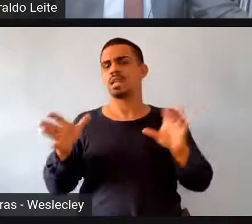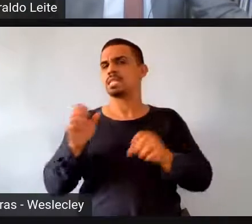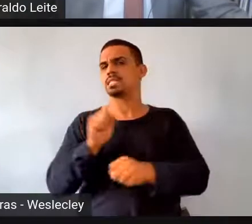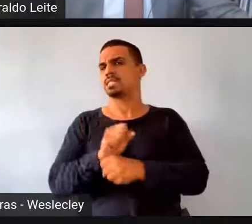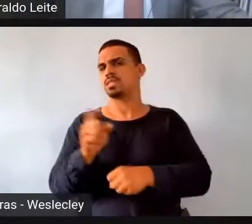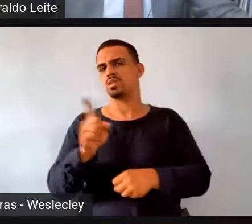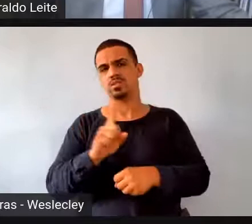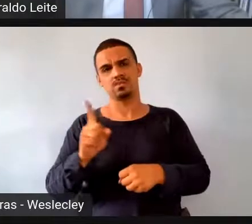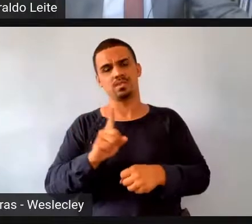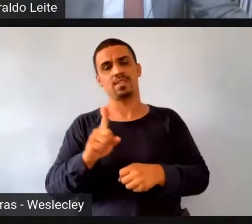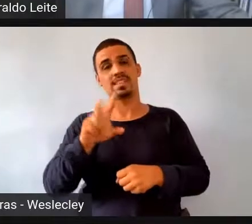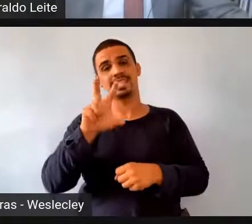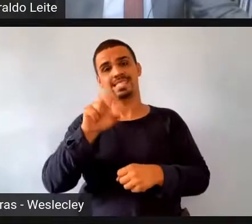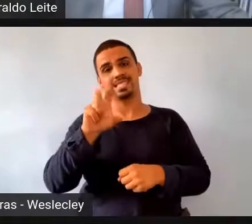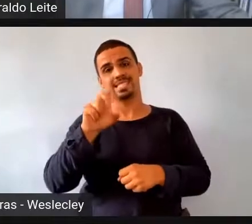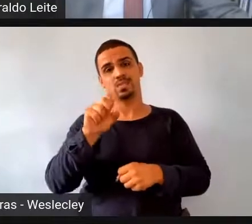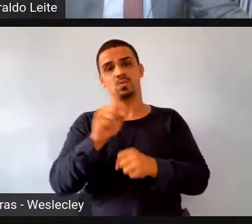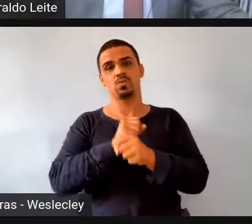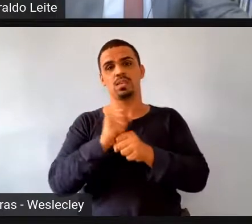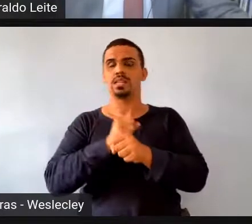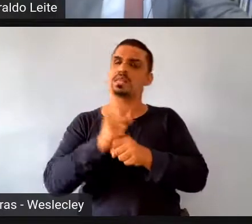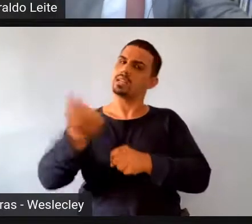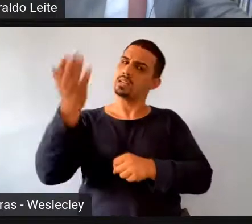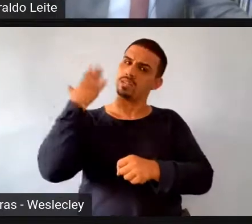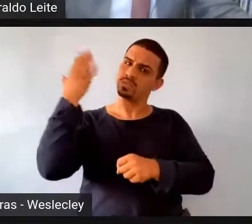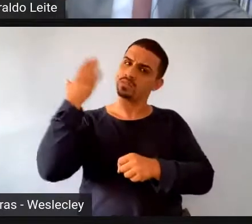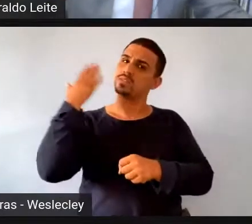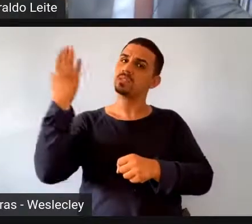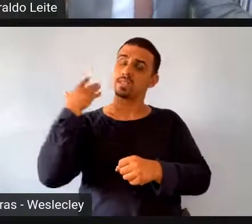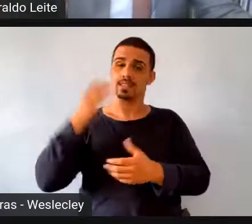até 50 anos atrás. É corrosivo para